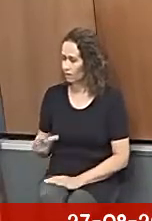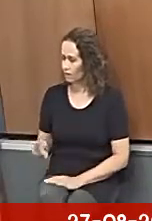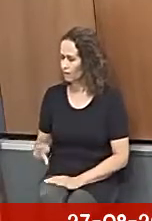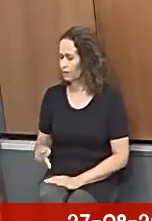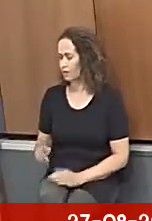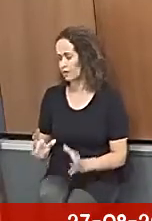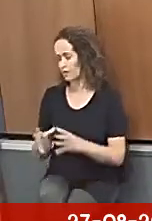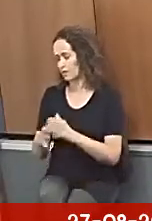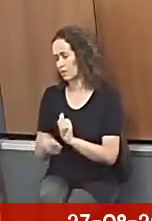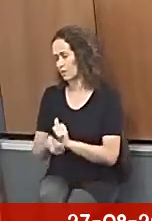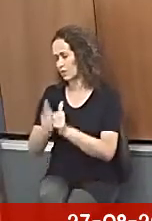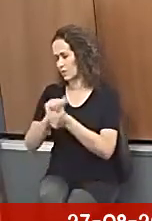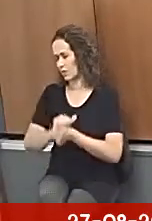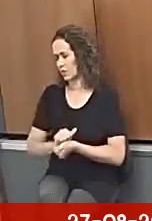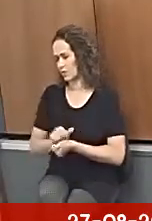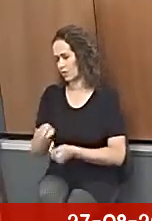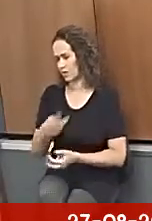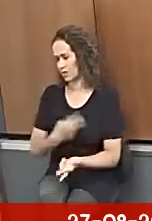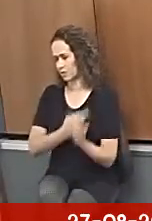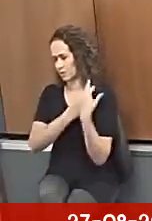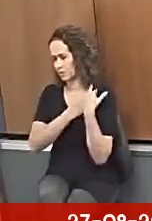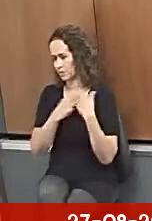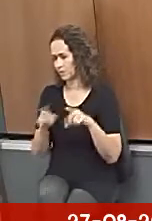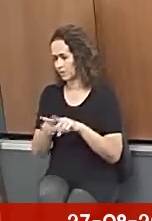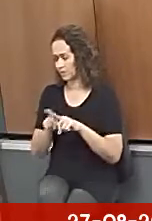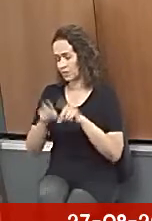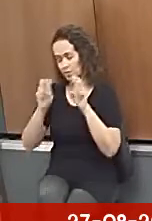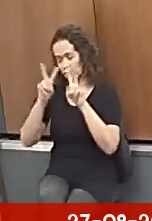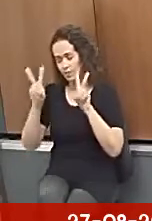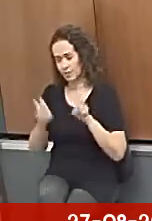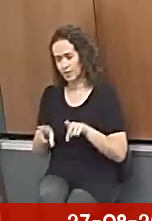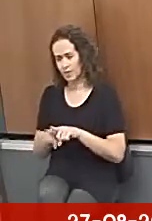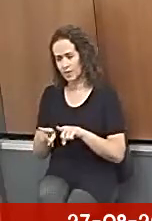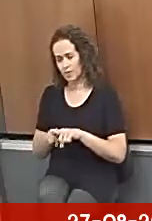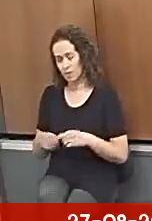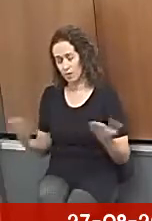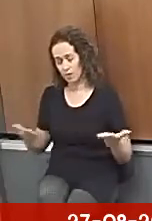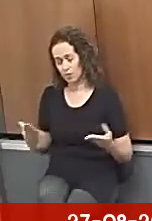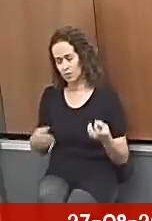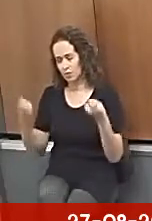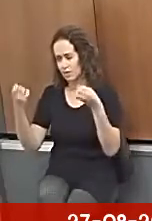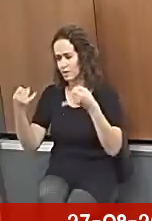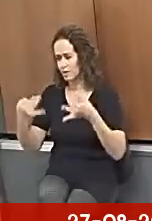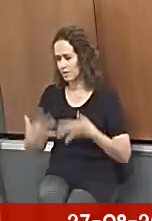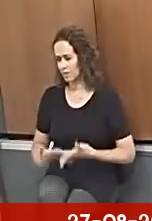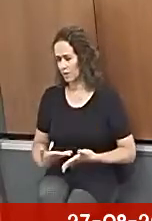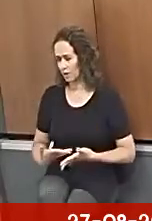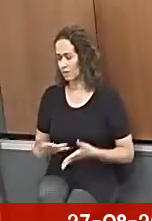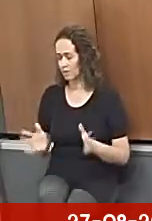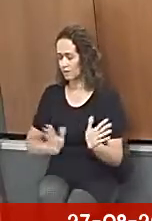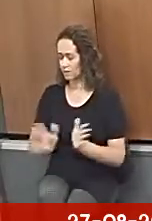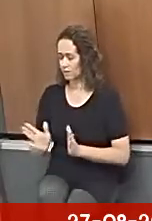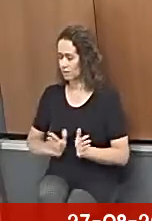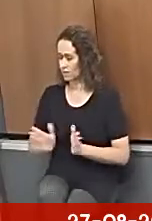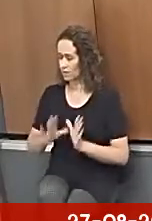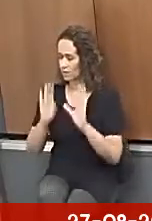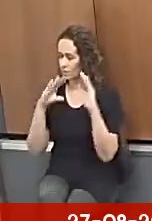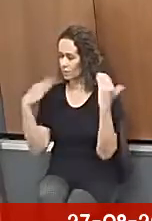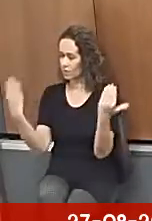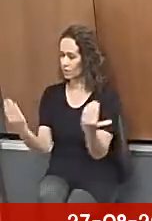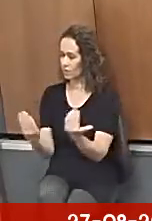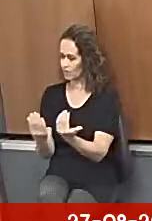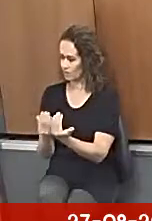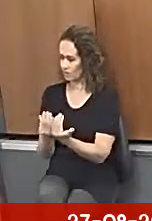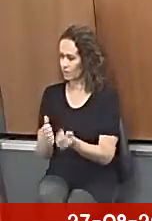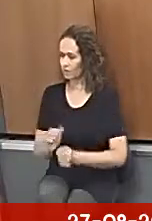esportes que é a temática que a gente também vai tratar hoje por falar da acessibilidade no mineirão